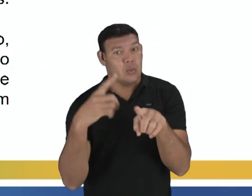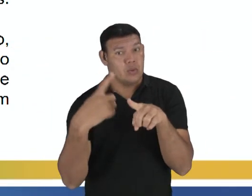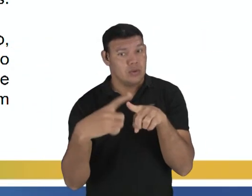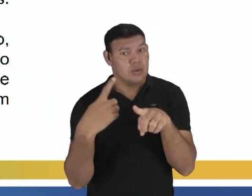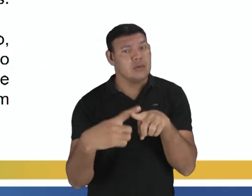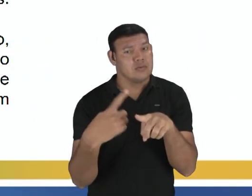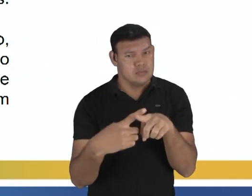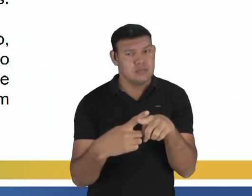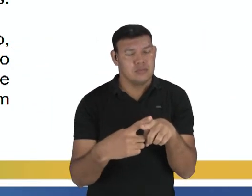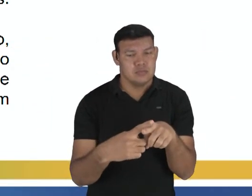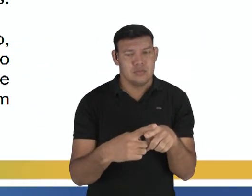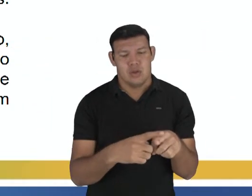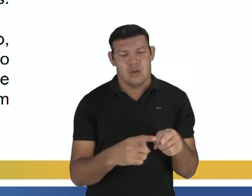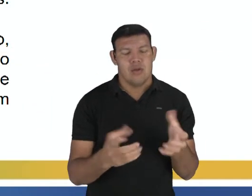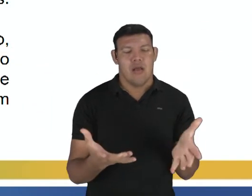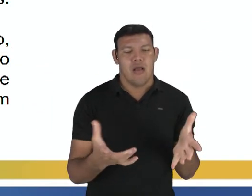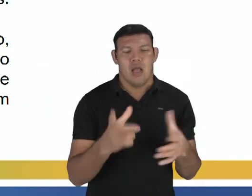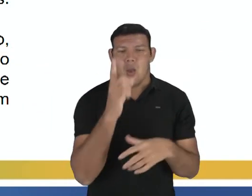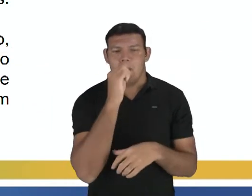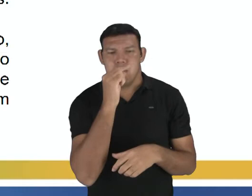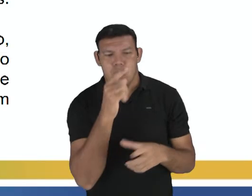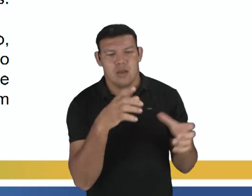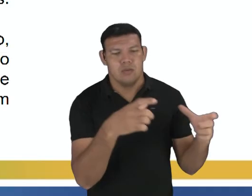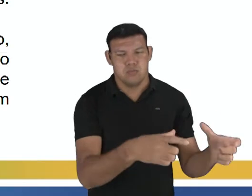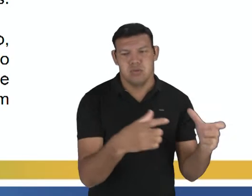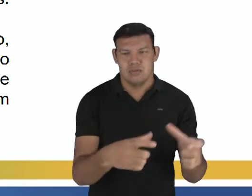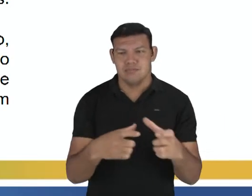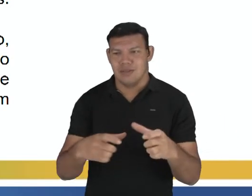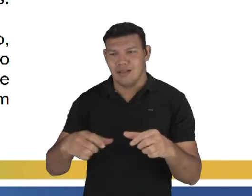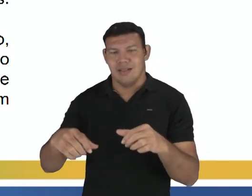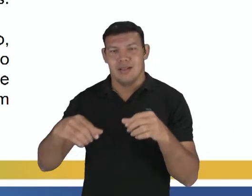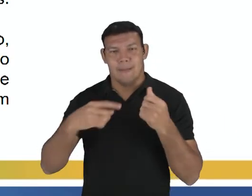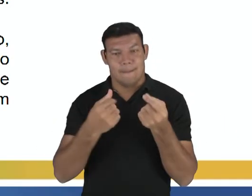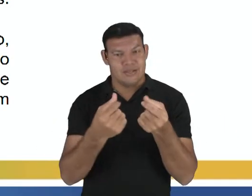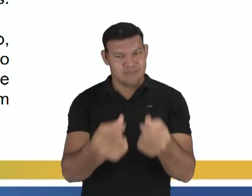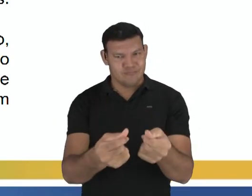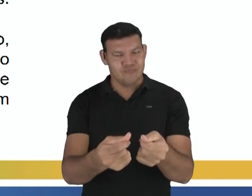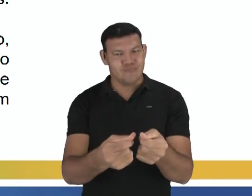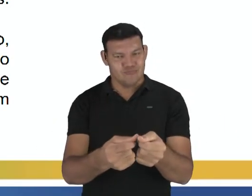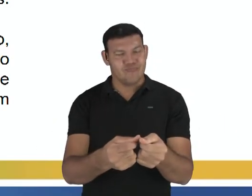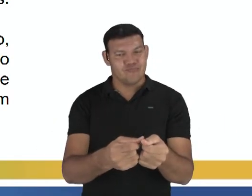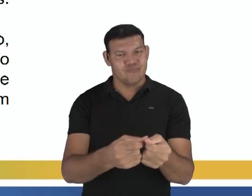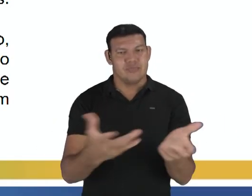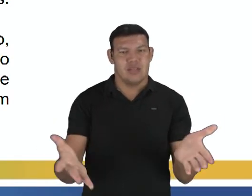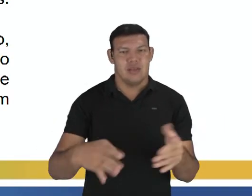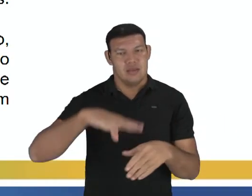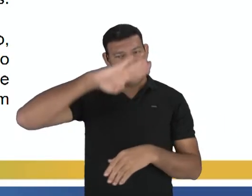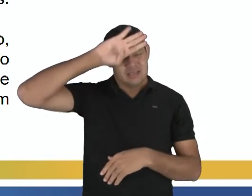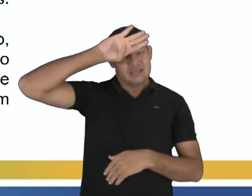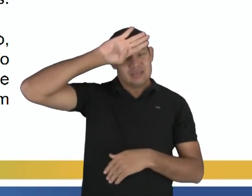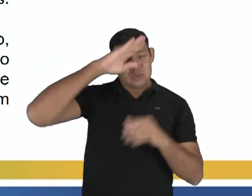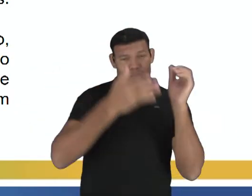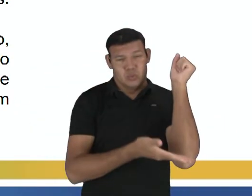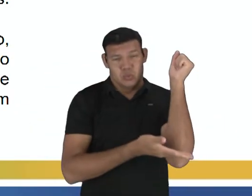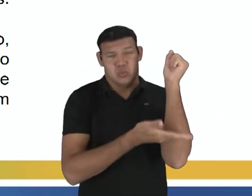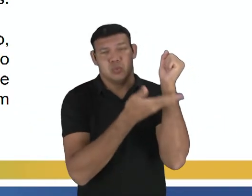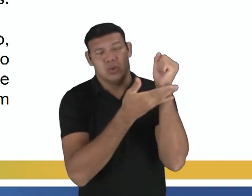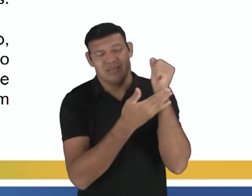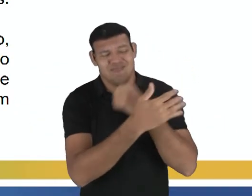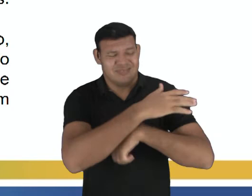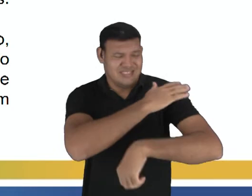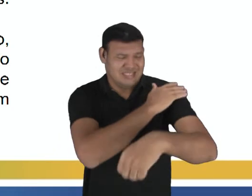ao maior acúmulo de água em terrenos abandonados. Febre alta, dores de cabeça,